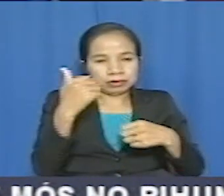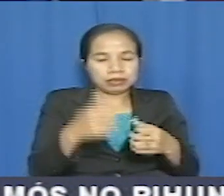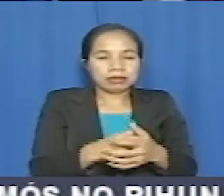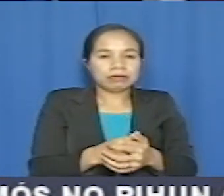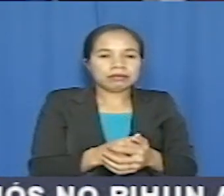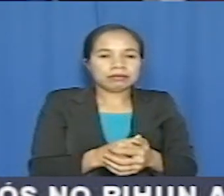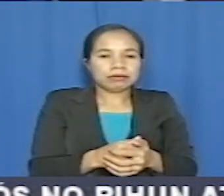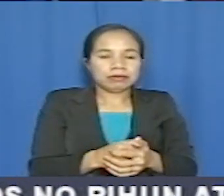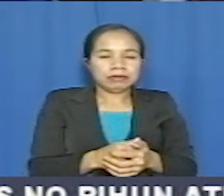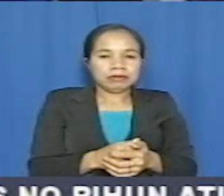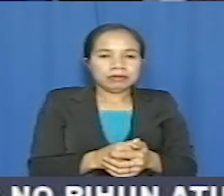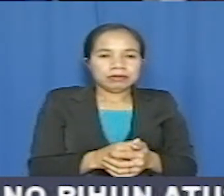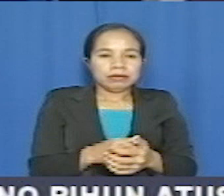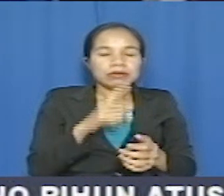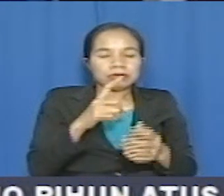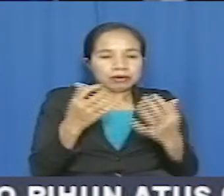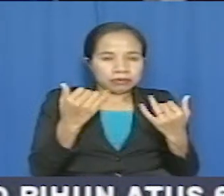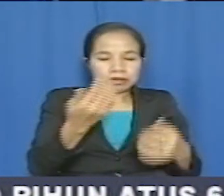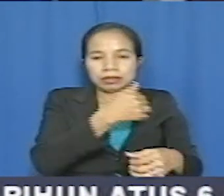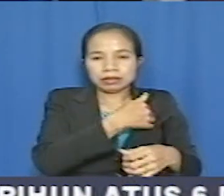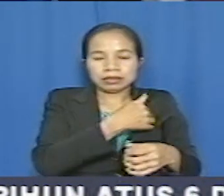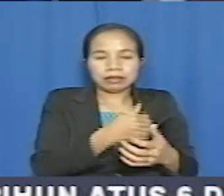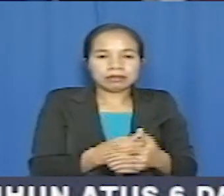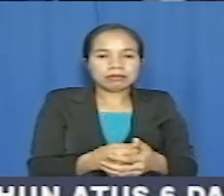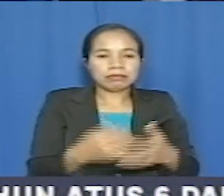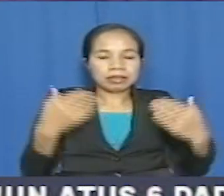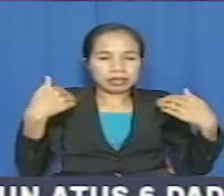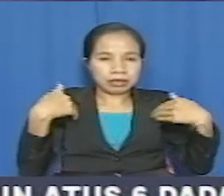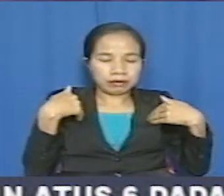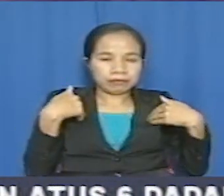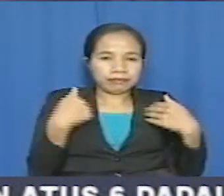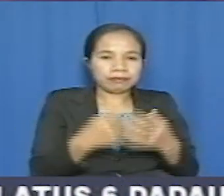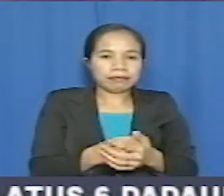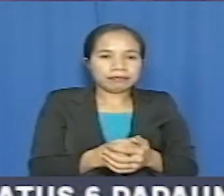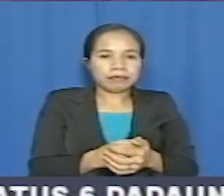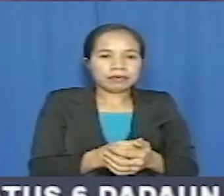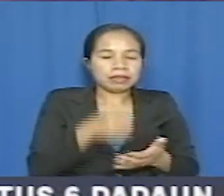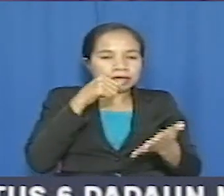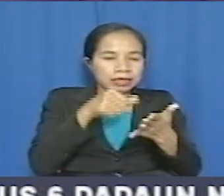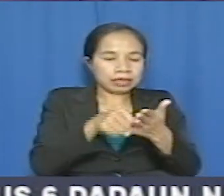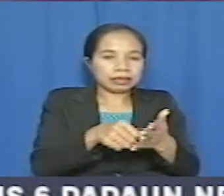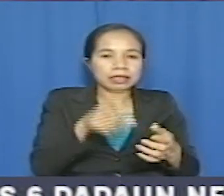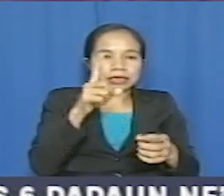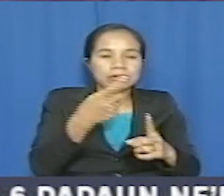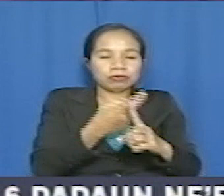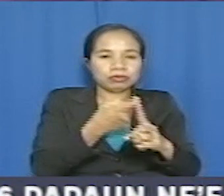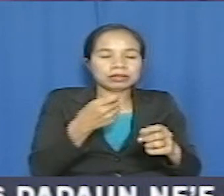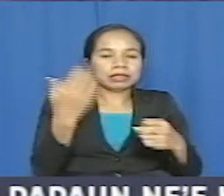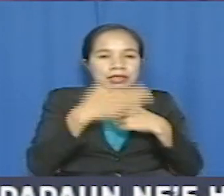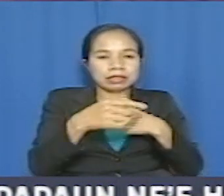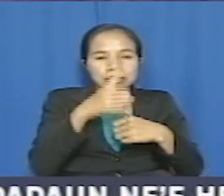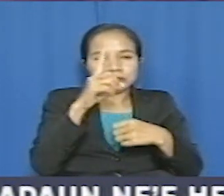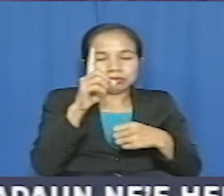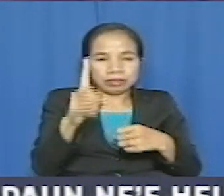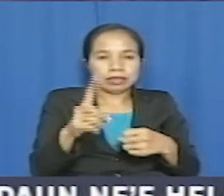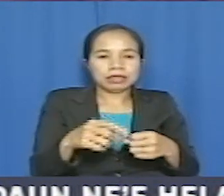uma pronto agora se dá então agora se dá iha carta ida husina saun ida mai he